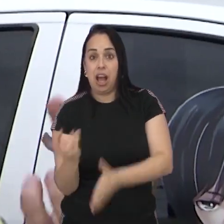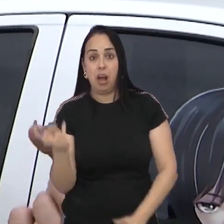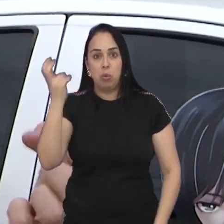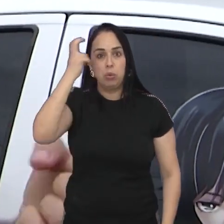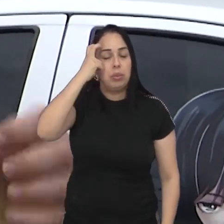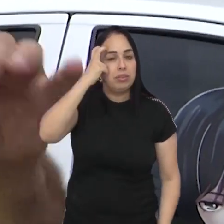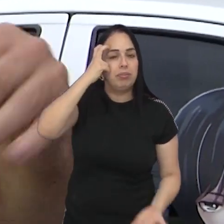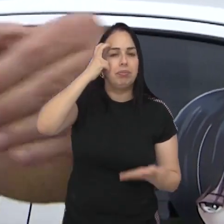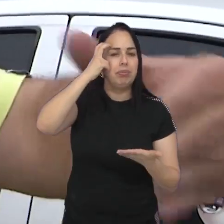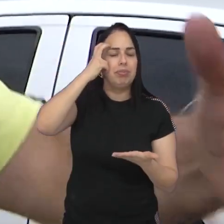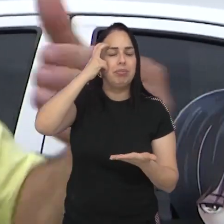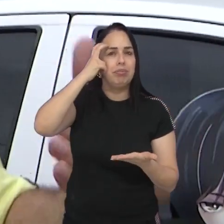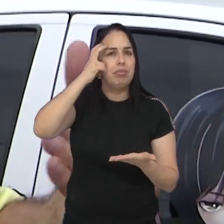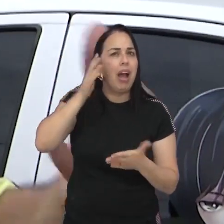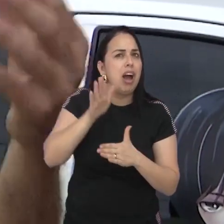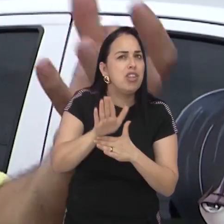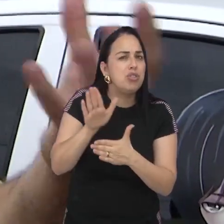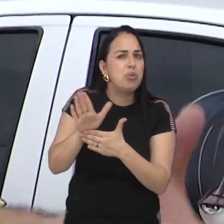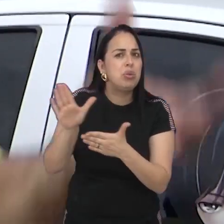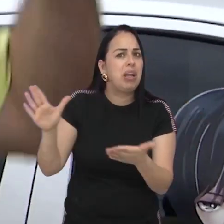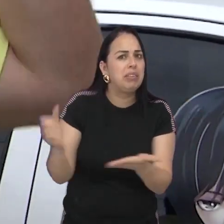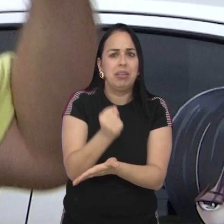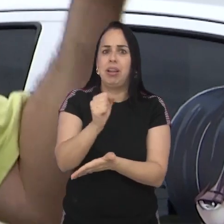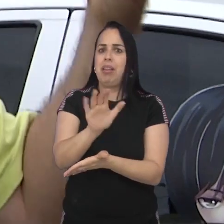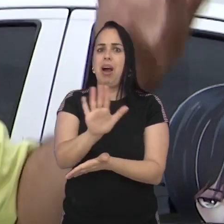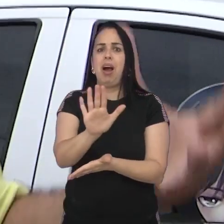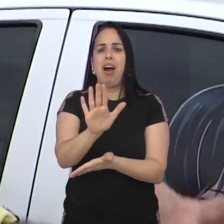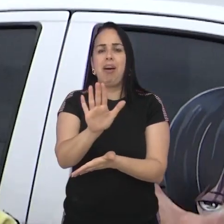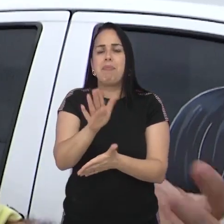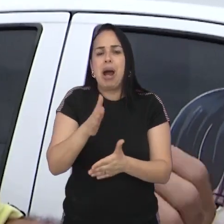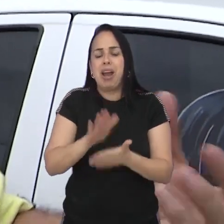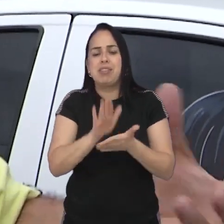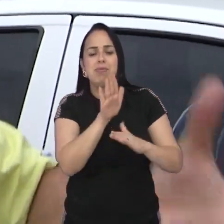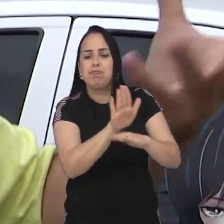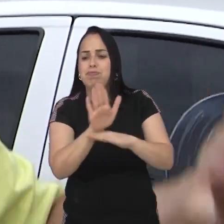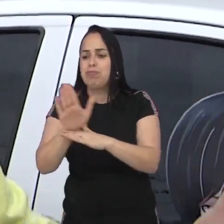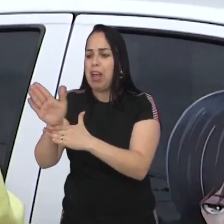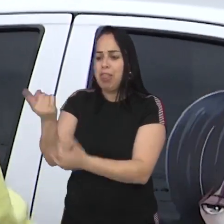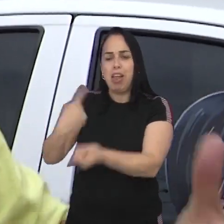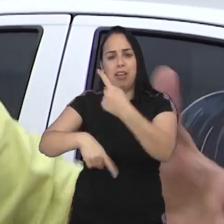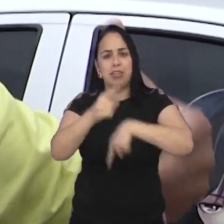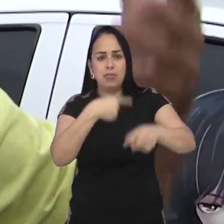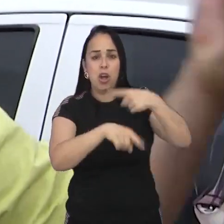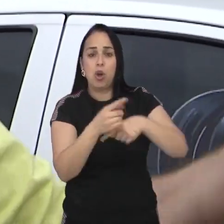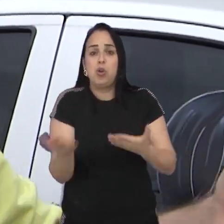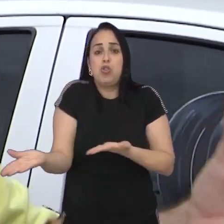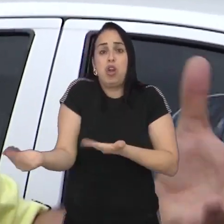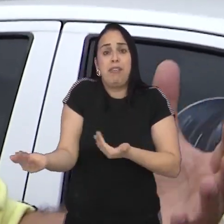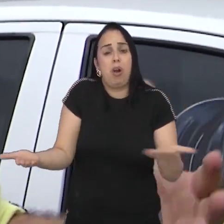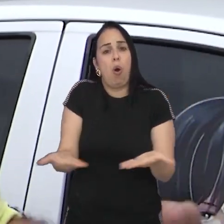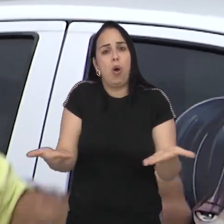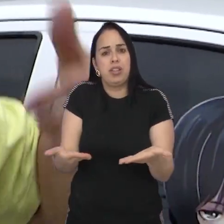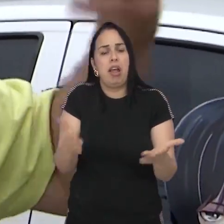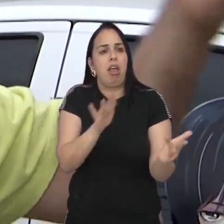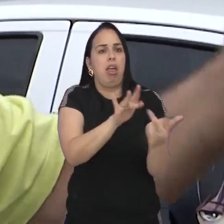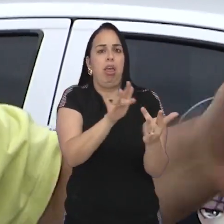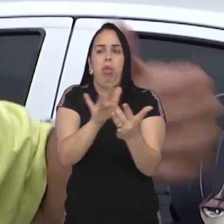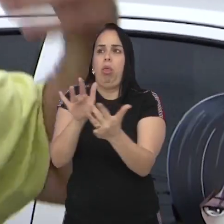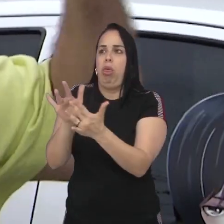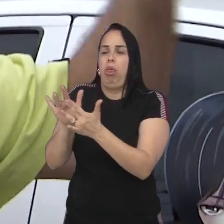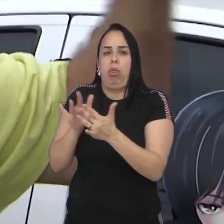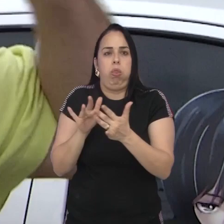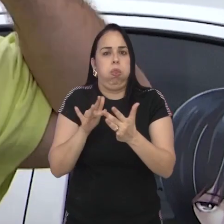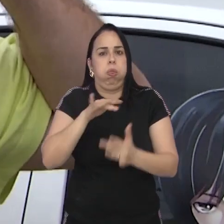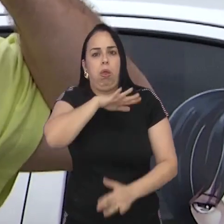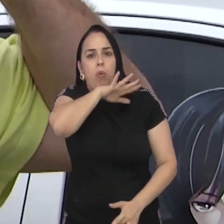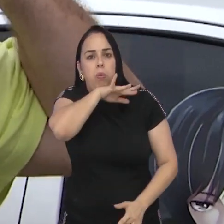geek, não digo que é a salvação, mas é o crescimento, sabe, dos jovens. Os jovens hoje em dia têm contato com